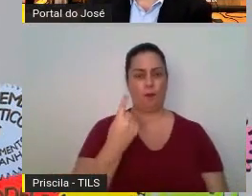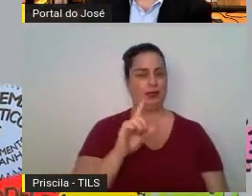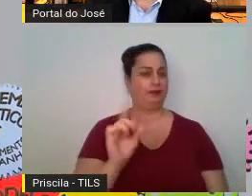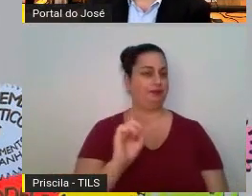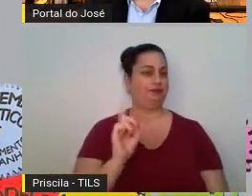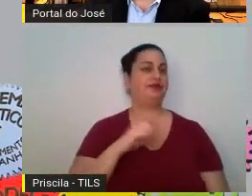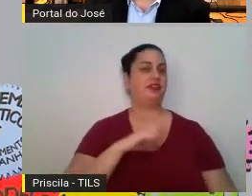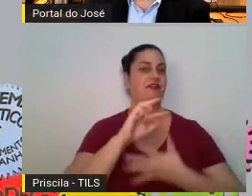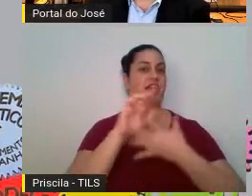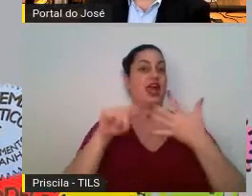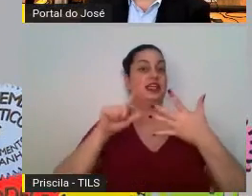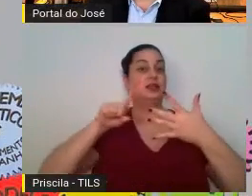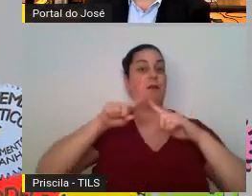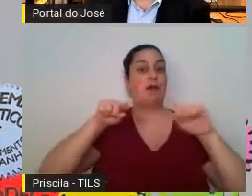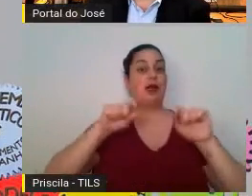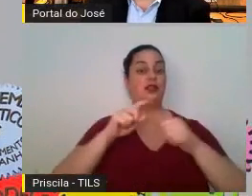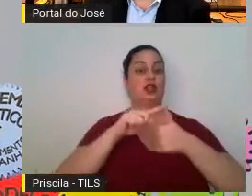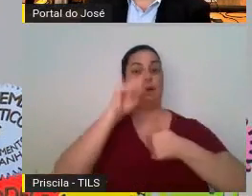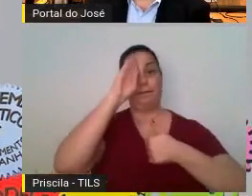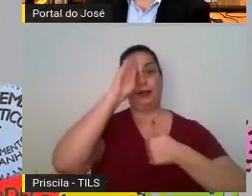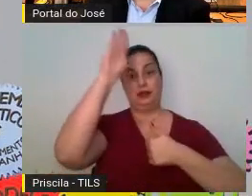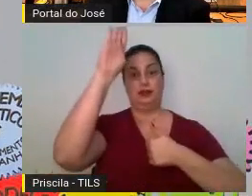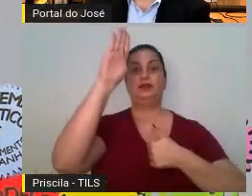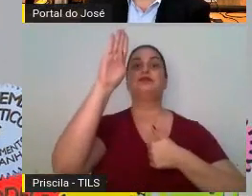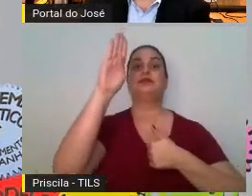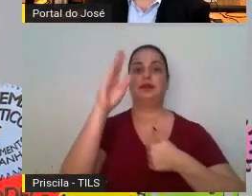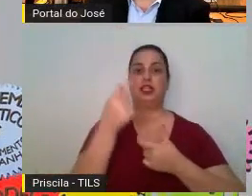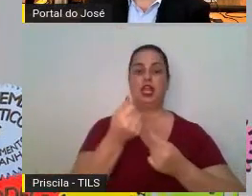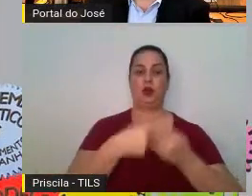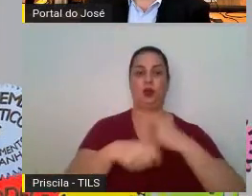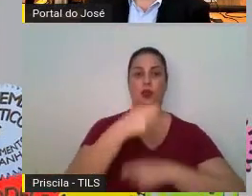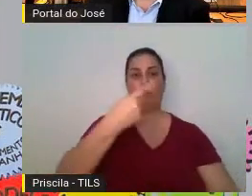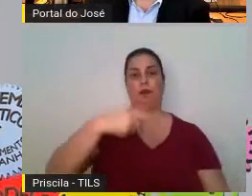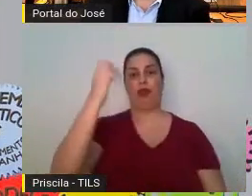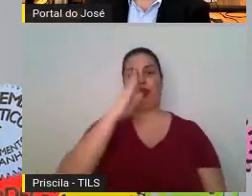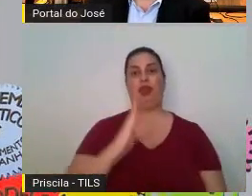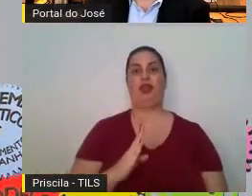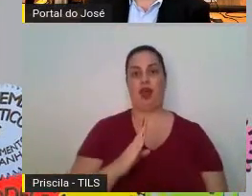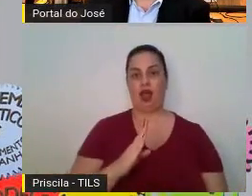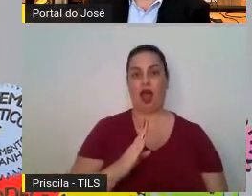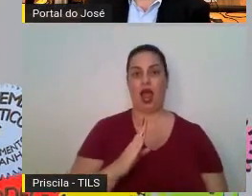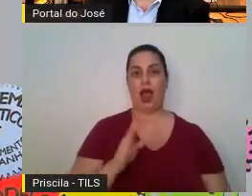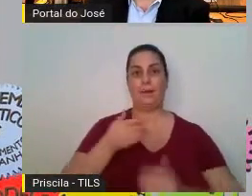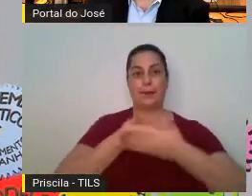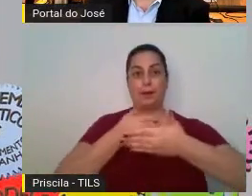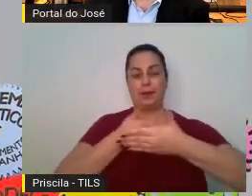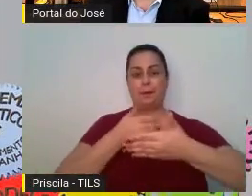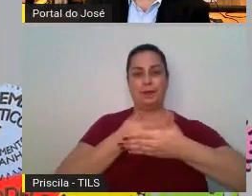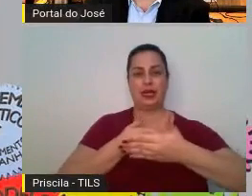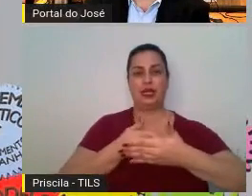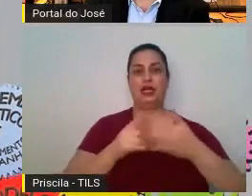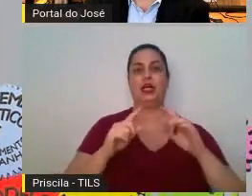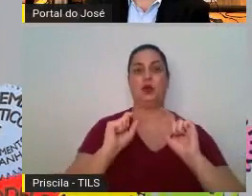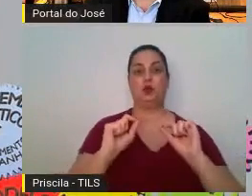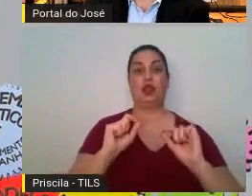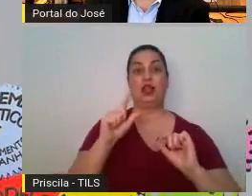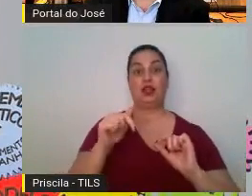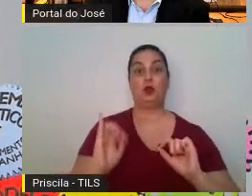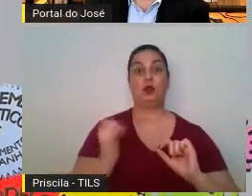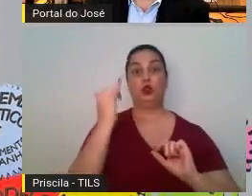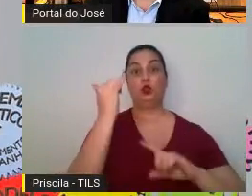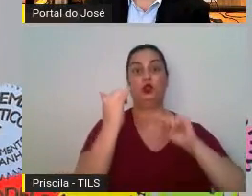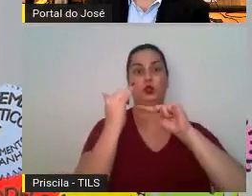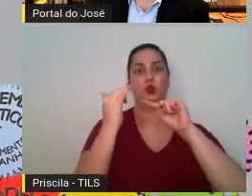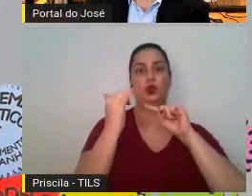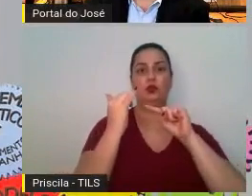travamento da economia brasileira, porque ela é que torna os juros de mercado abusivos.